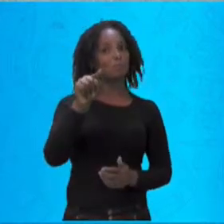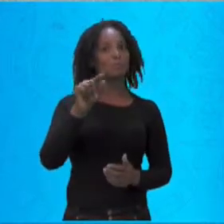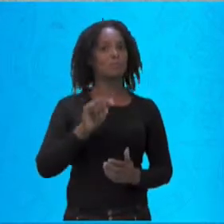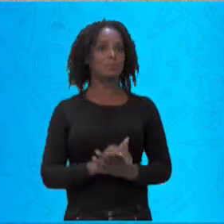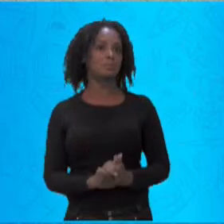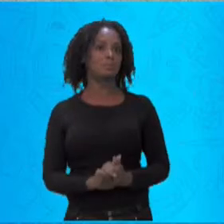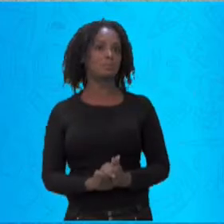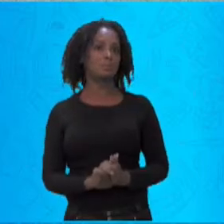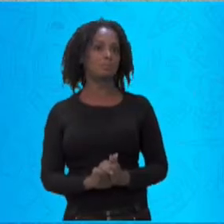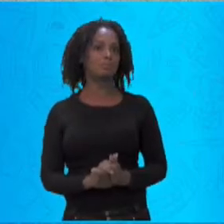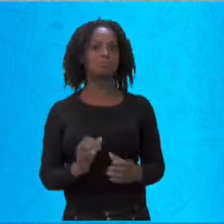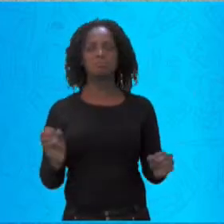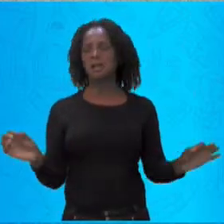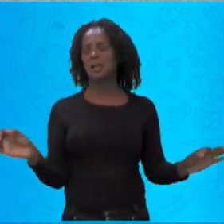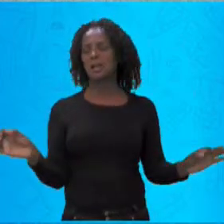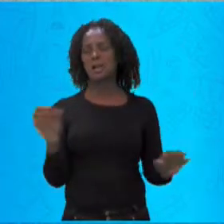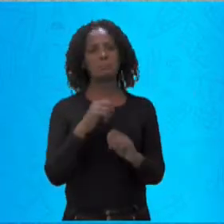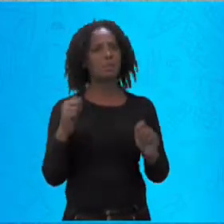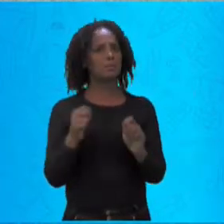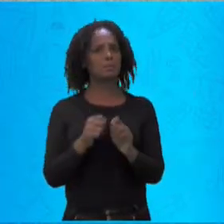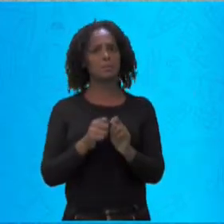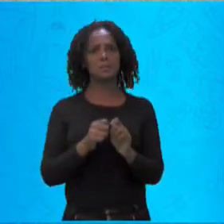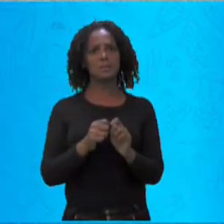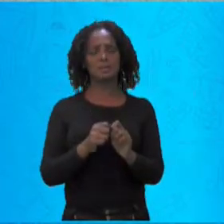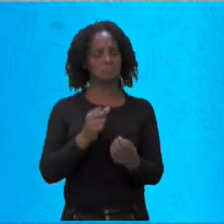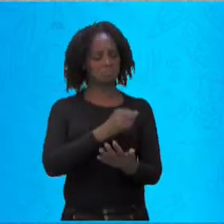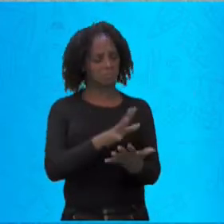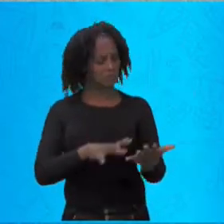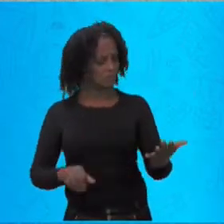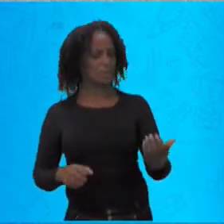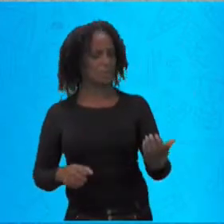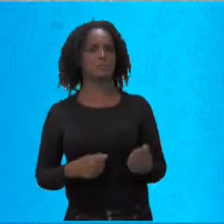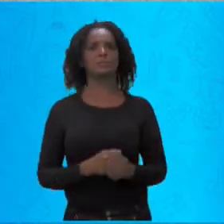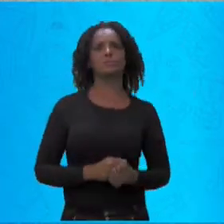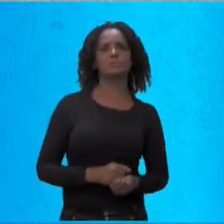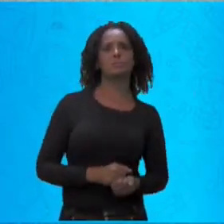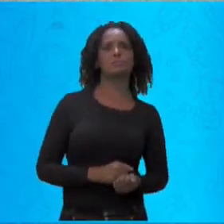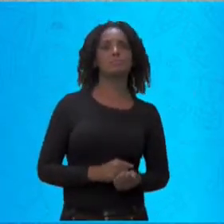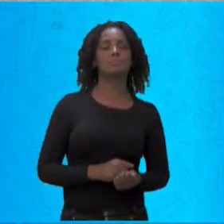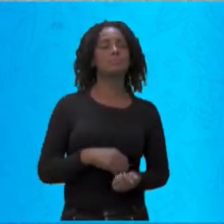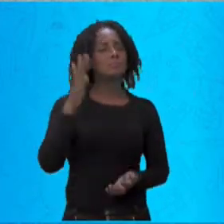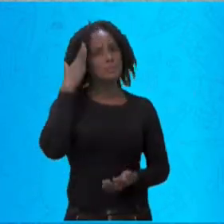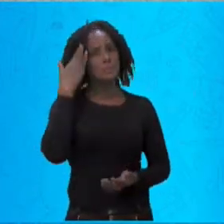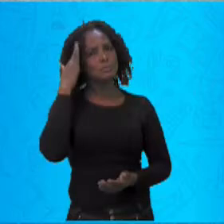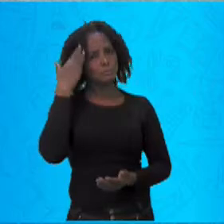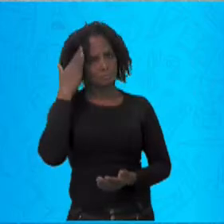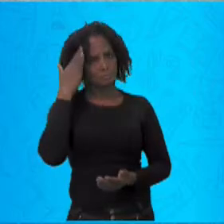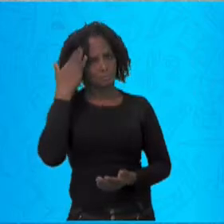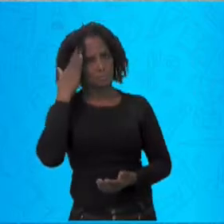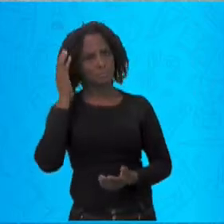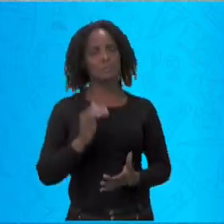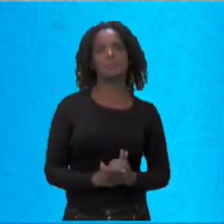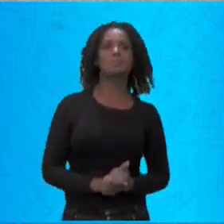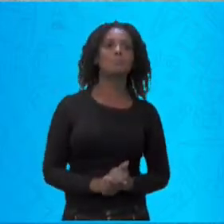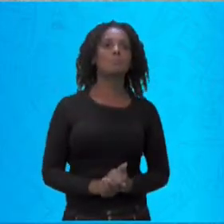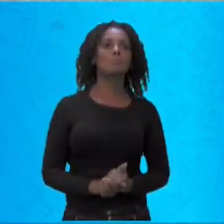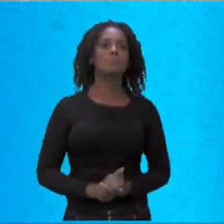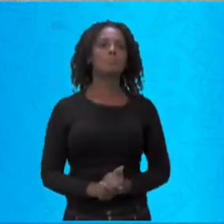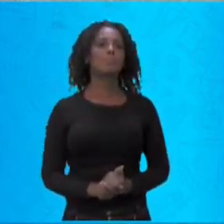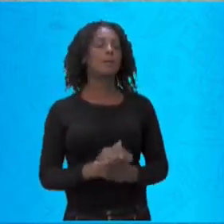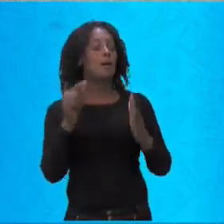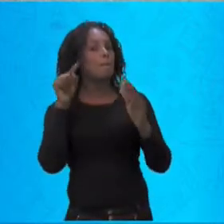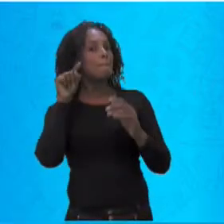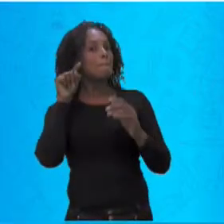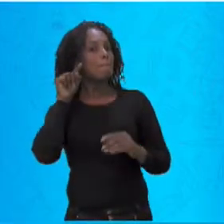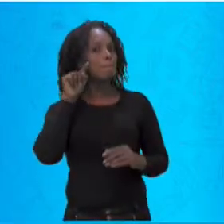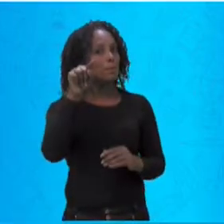você, acabei de fazer a lição de casa, deu para entender, não tenho mais nada para falar.